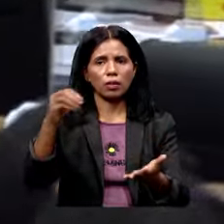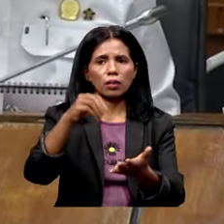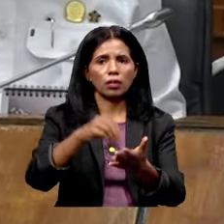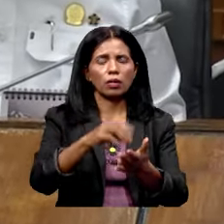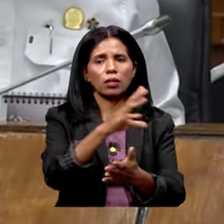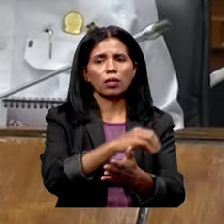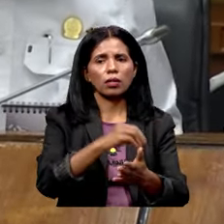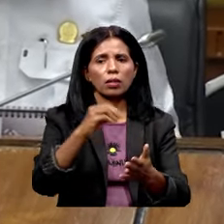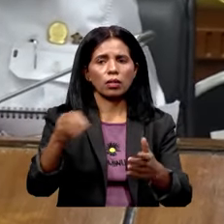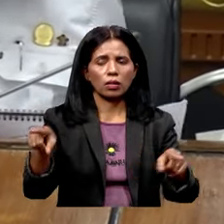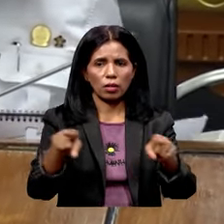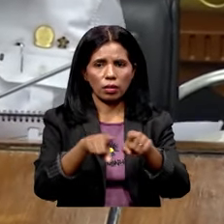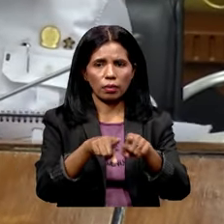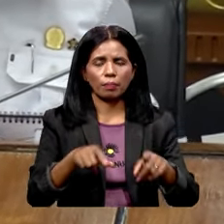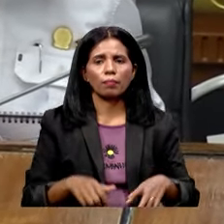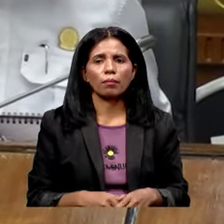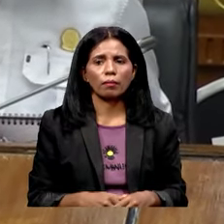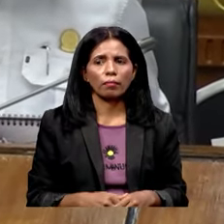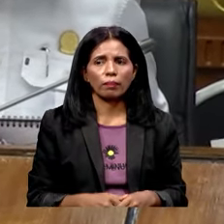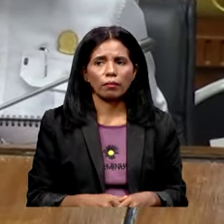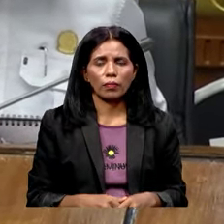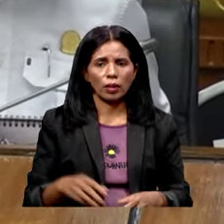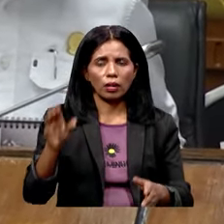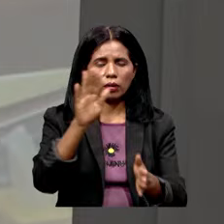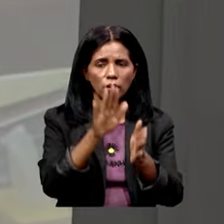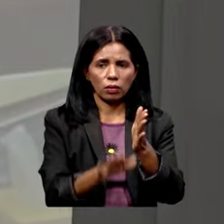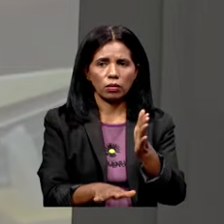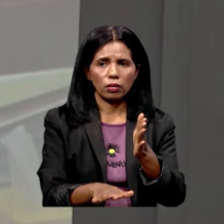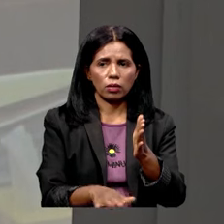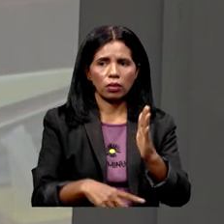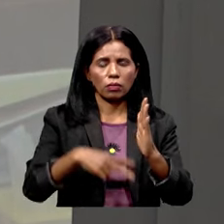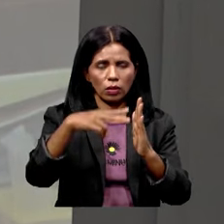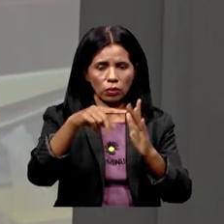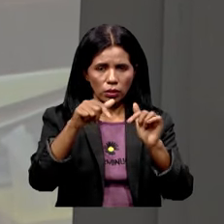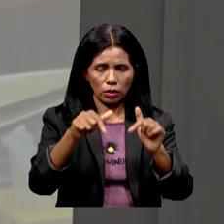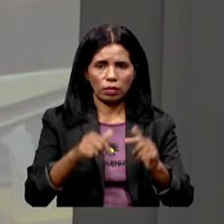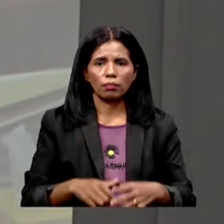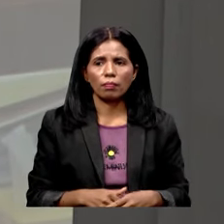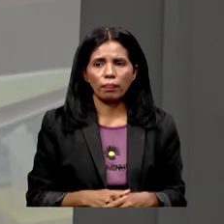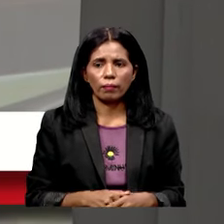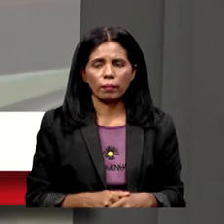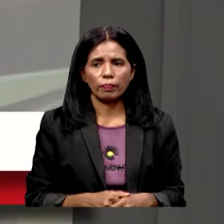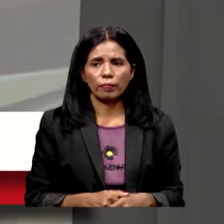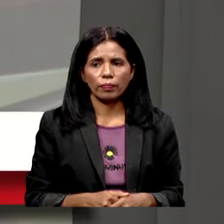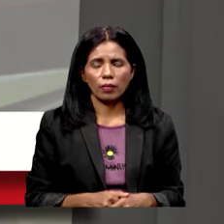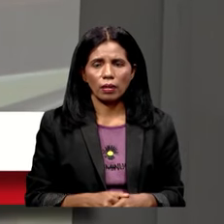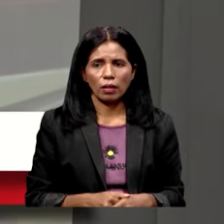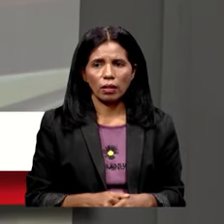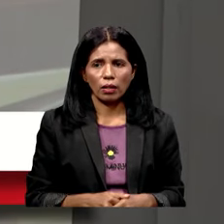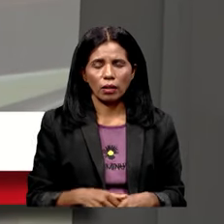verba iha categoria hanesan. Propõe a tu reduz valor da ne no na quantia